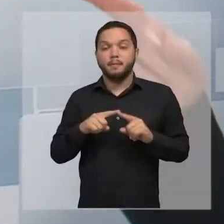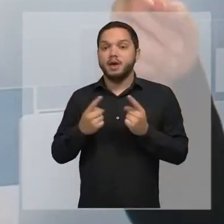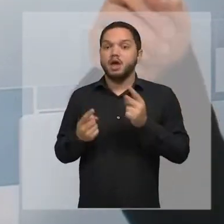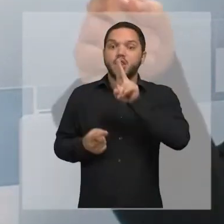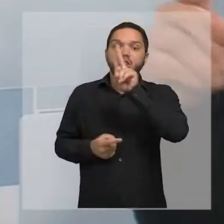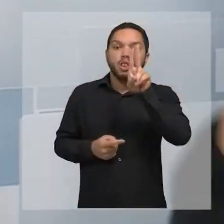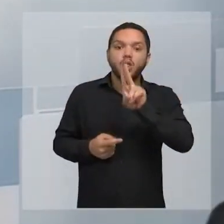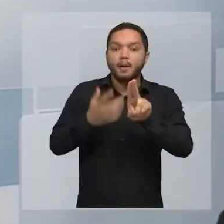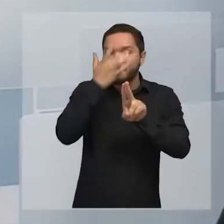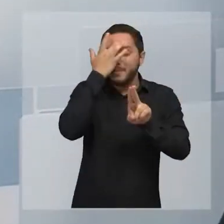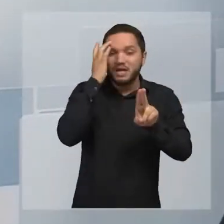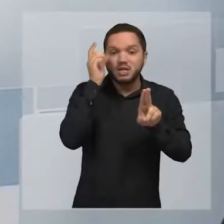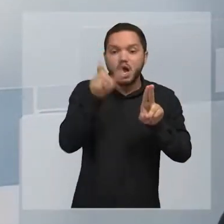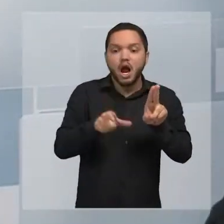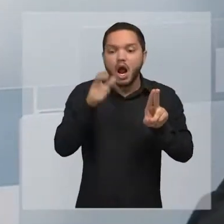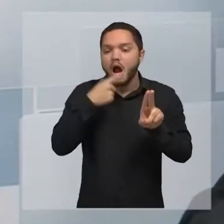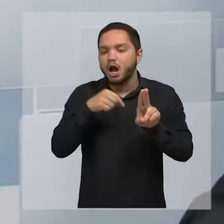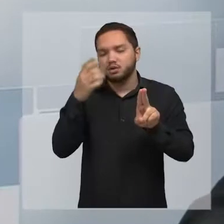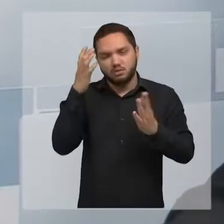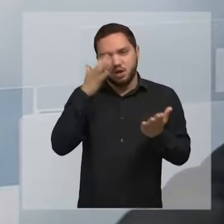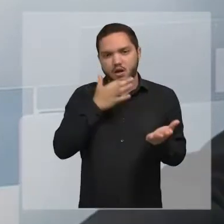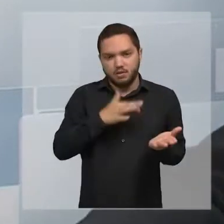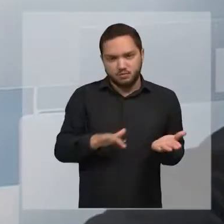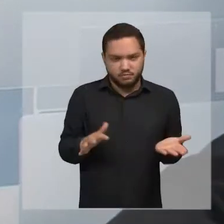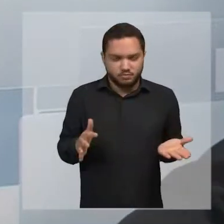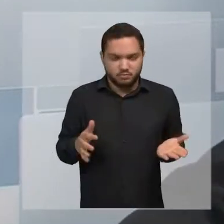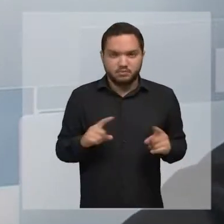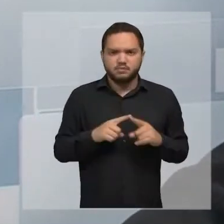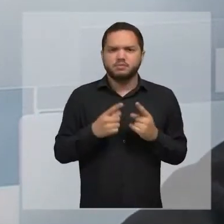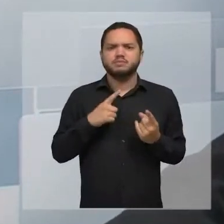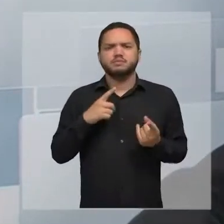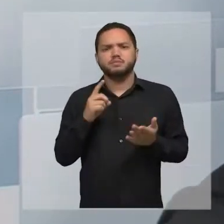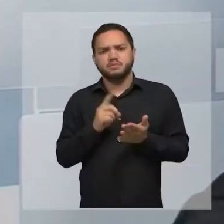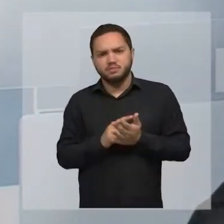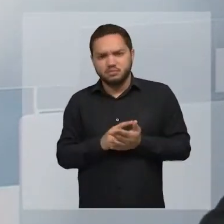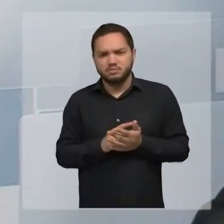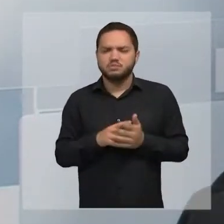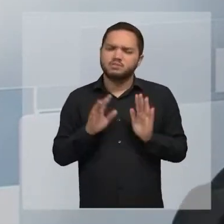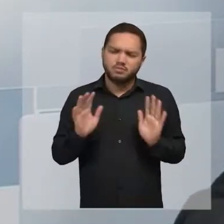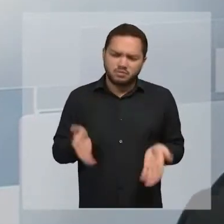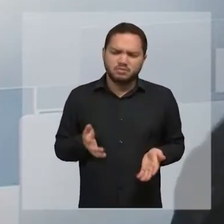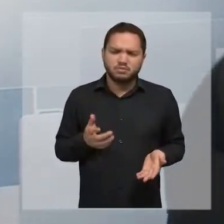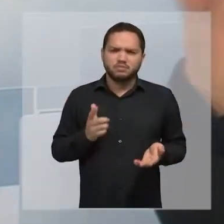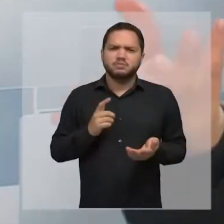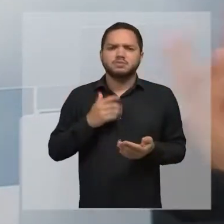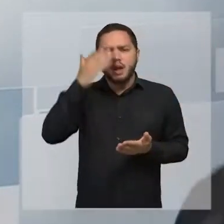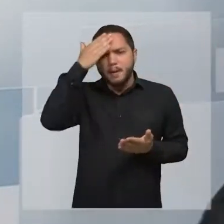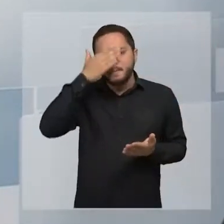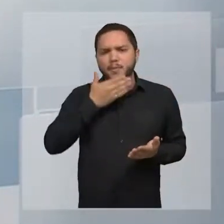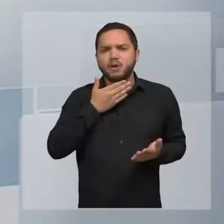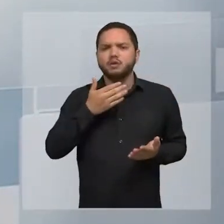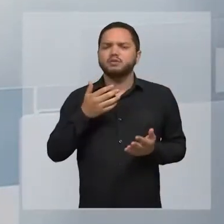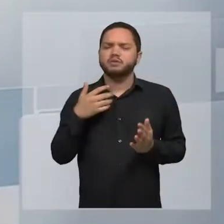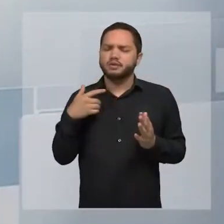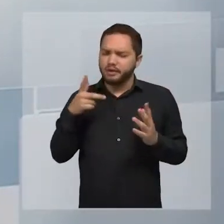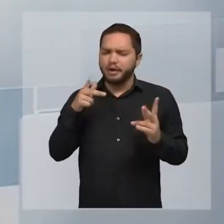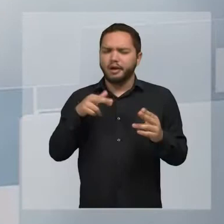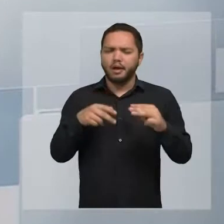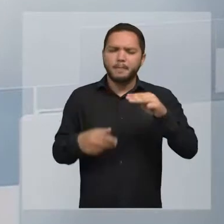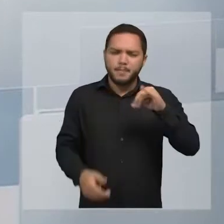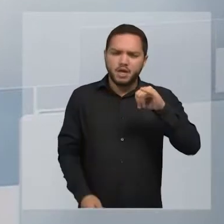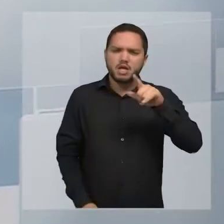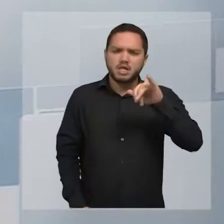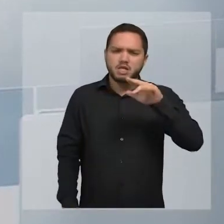Ela não tinha, era o nome, a identidade dos mesmos. Mas já havia provas contundentes que iriam levar